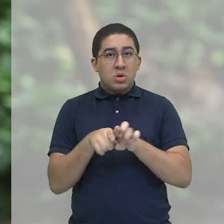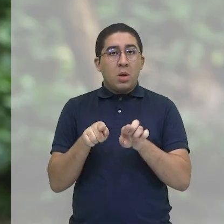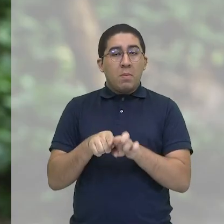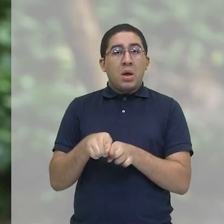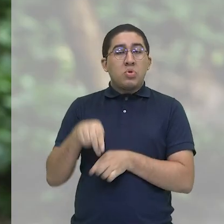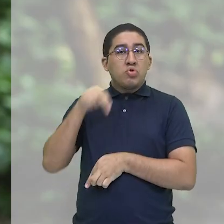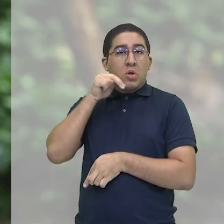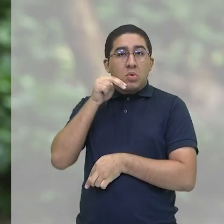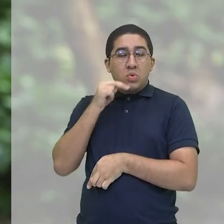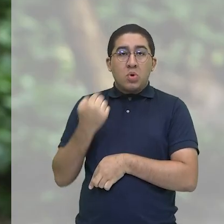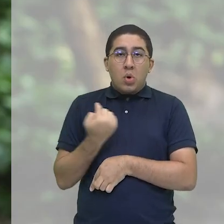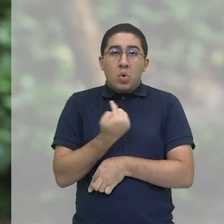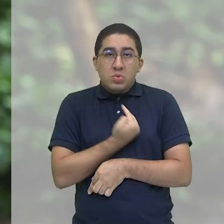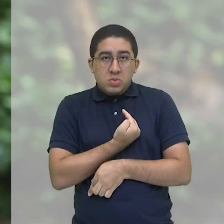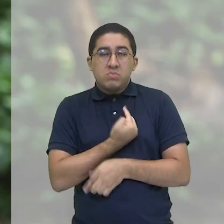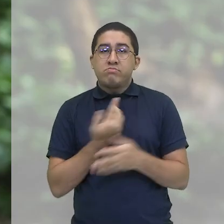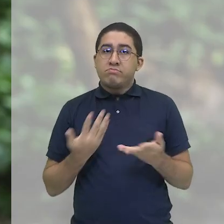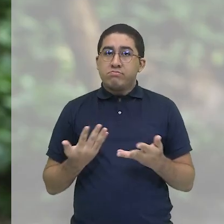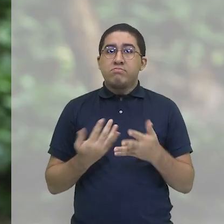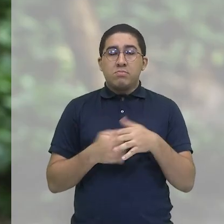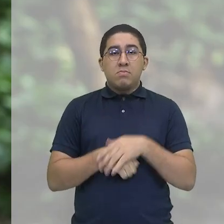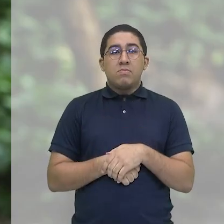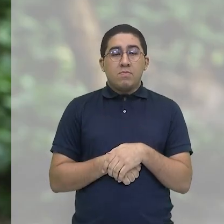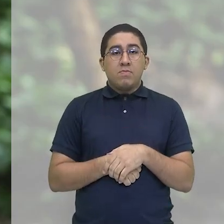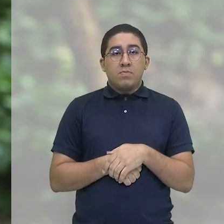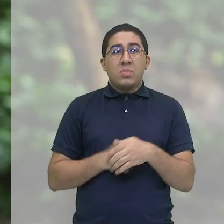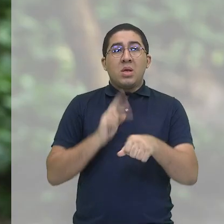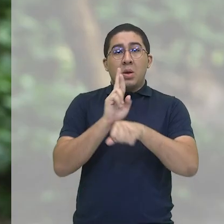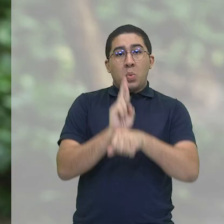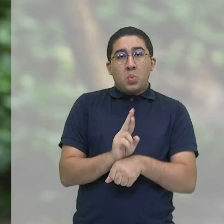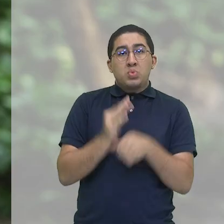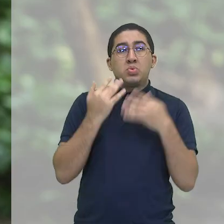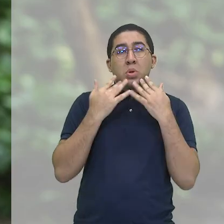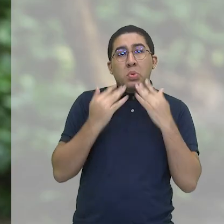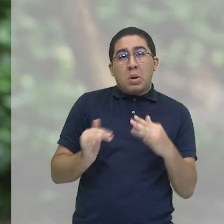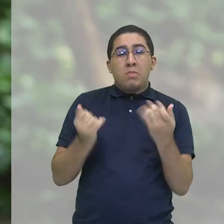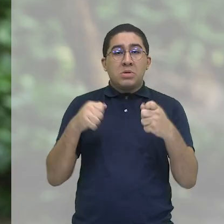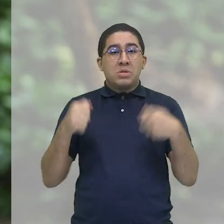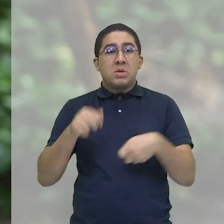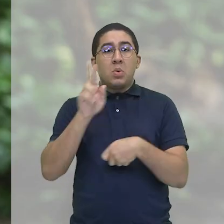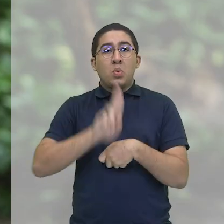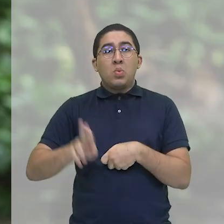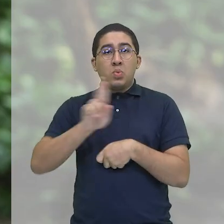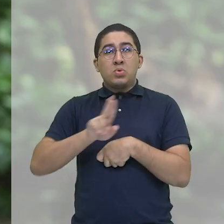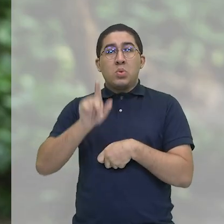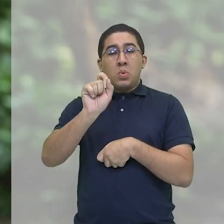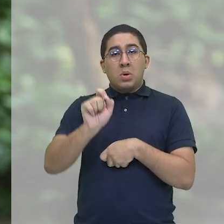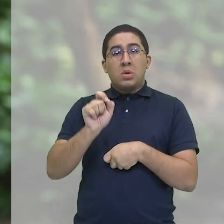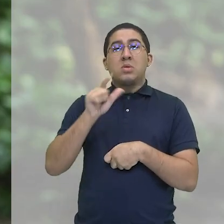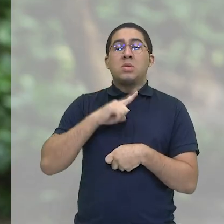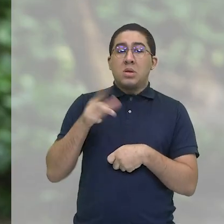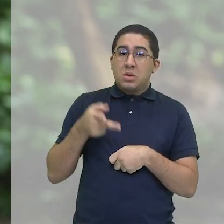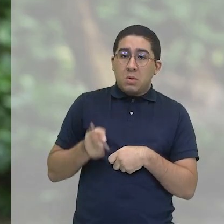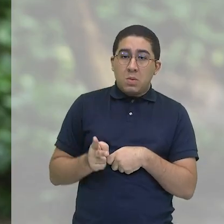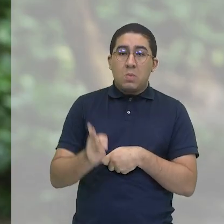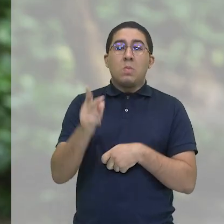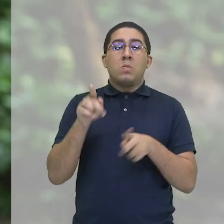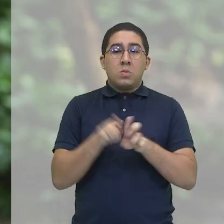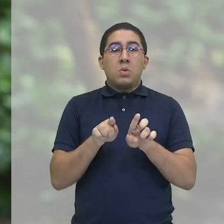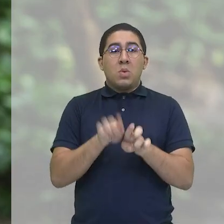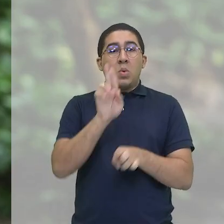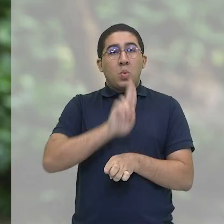ainda vão nascer. Os recursos naturais, eles devem ser usados com regularidade, com